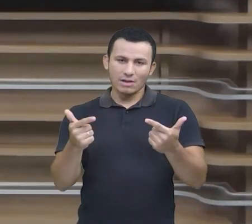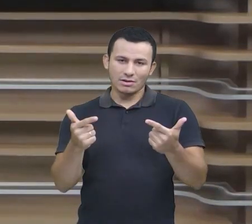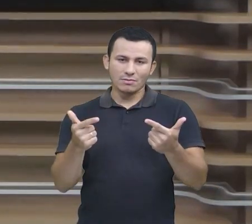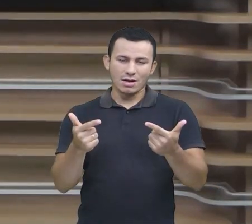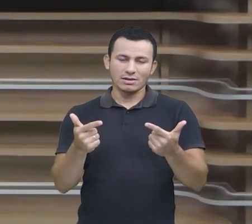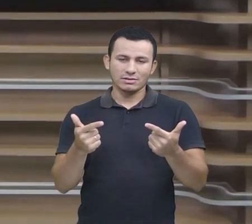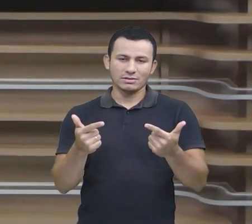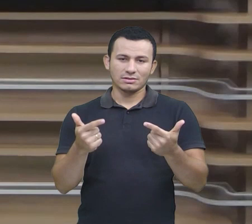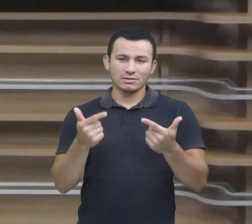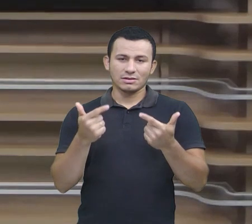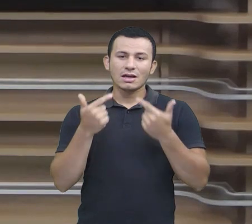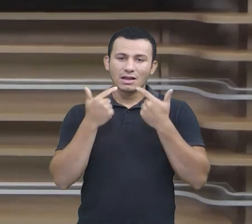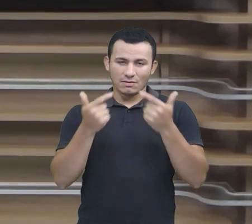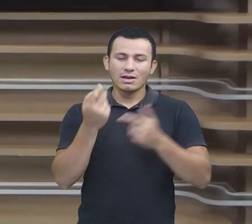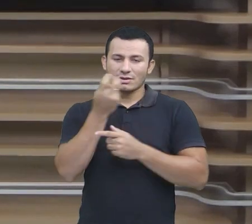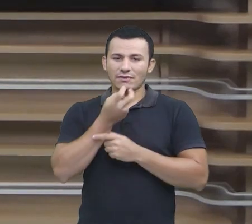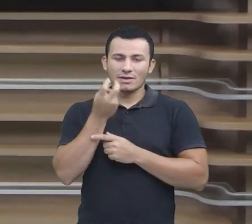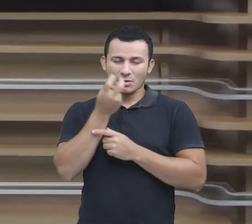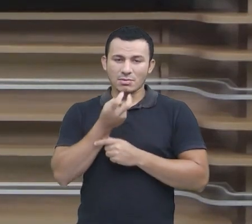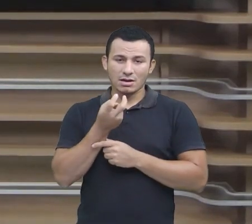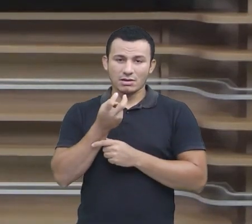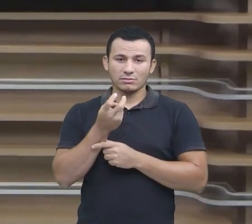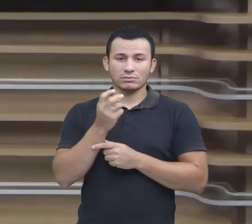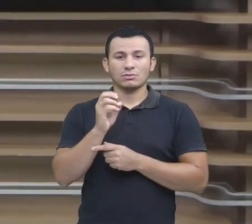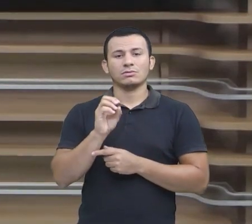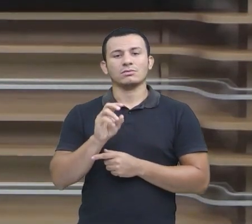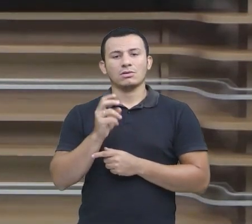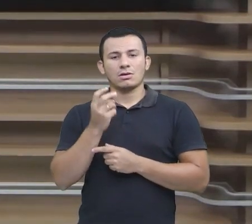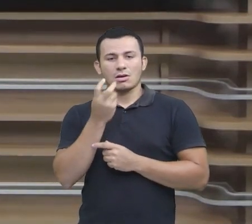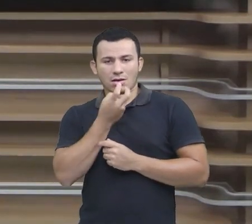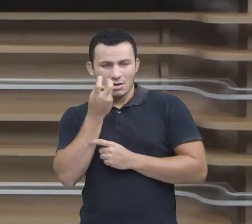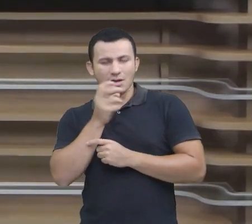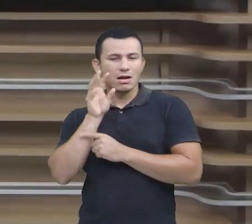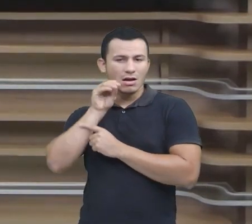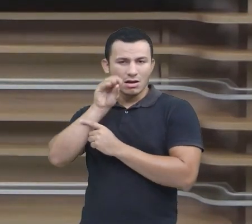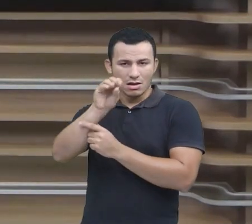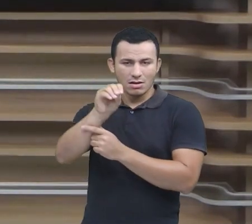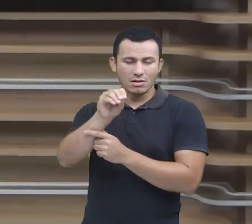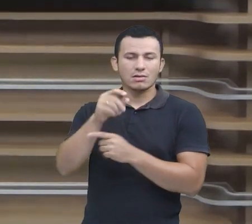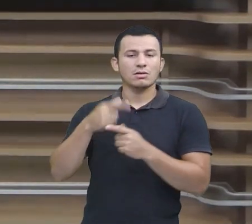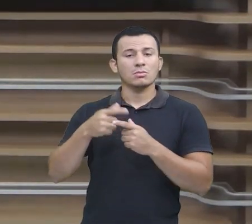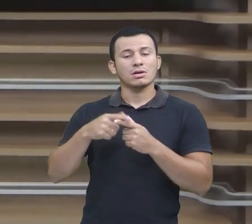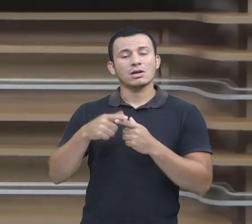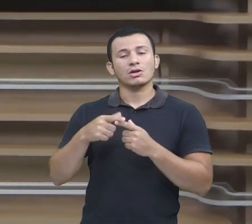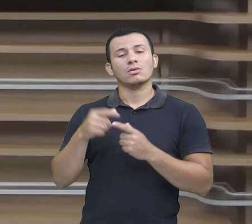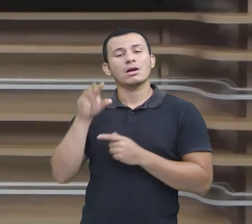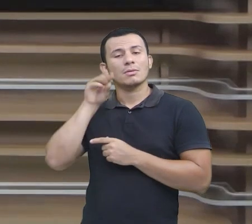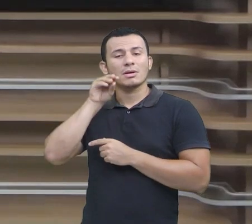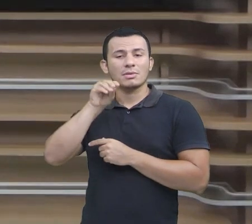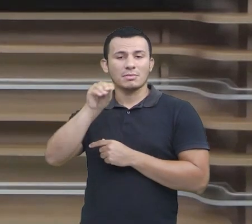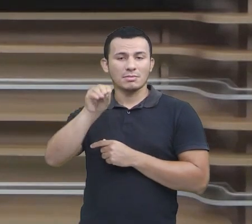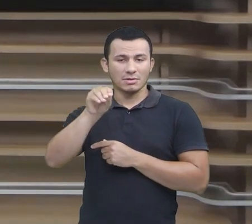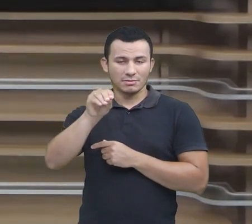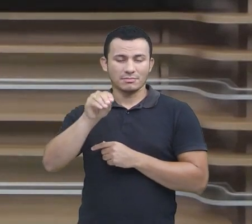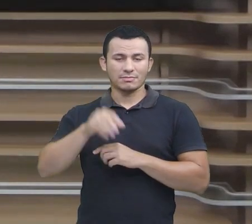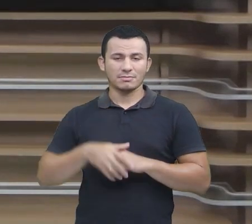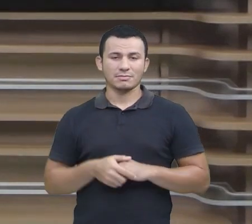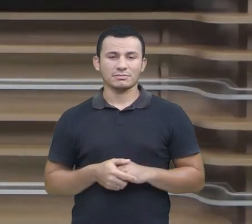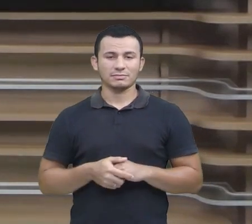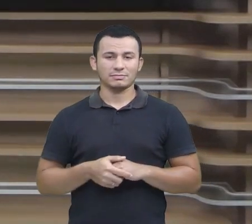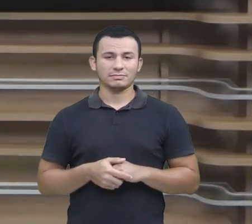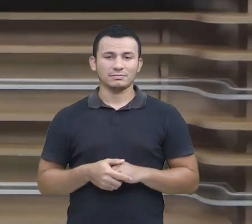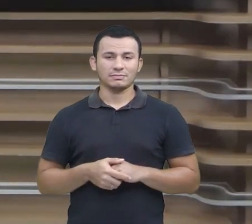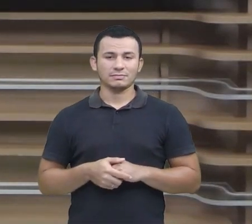que, crianças? Verbal, oral, porque eu estou falando. Agora, crianças,